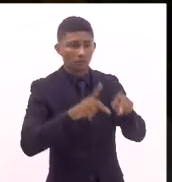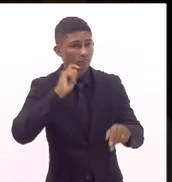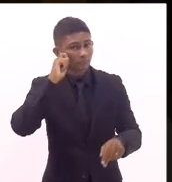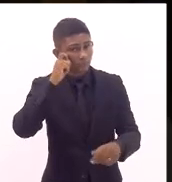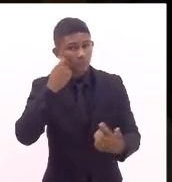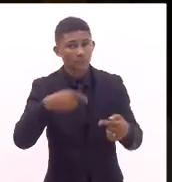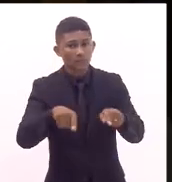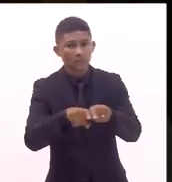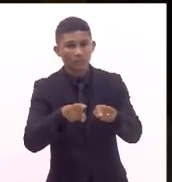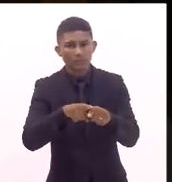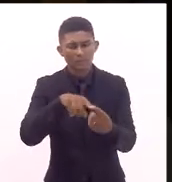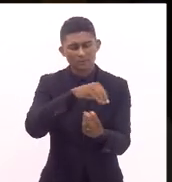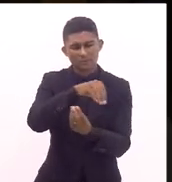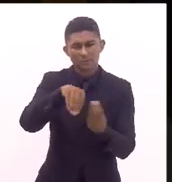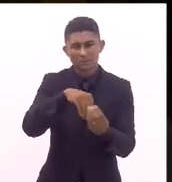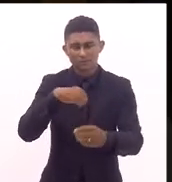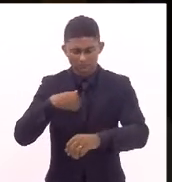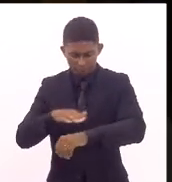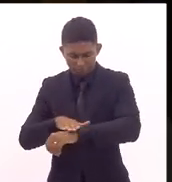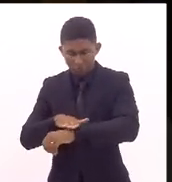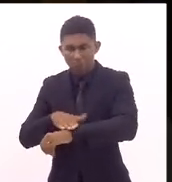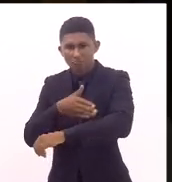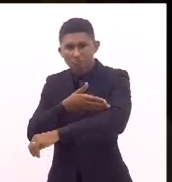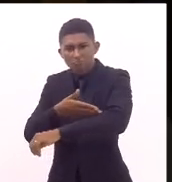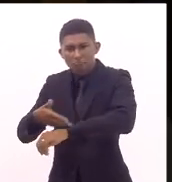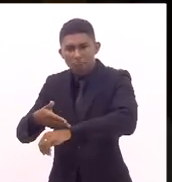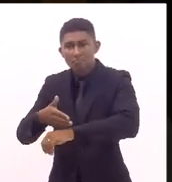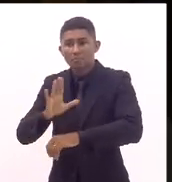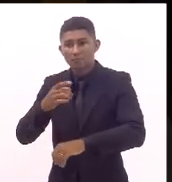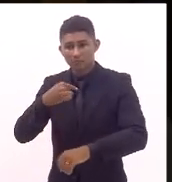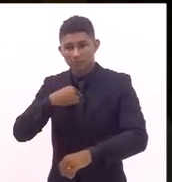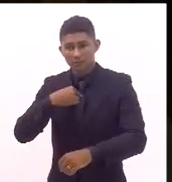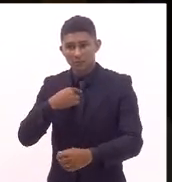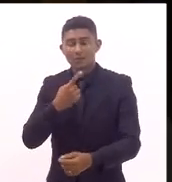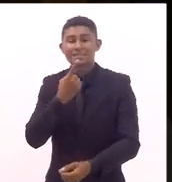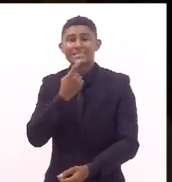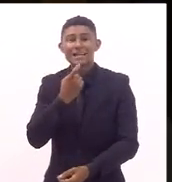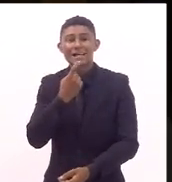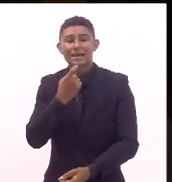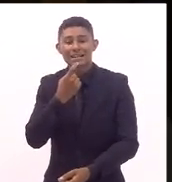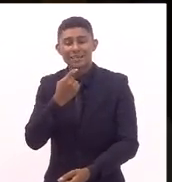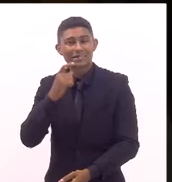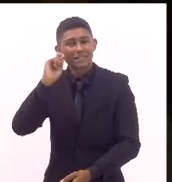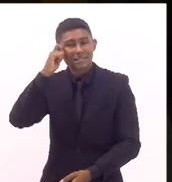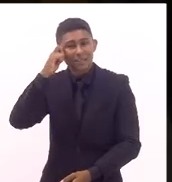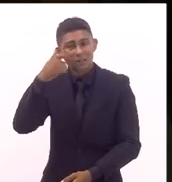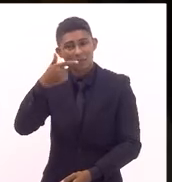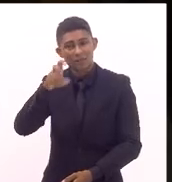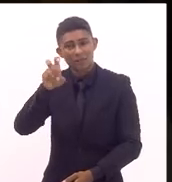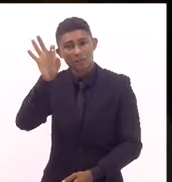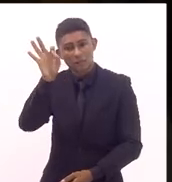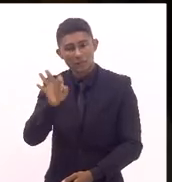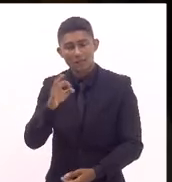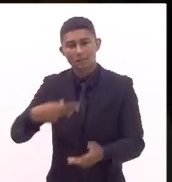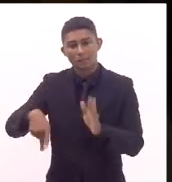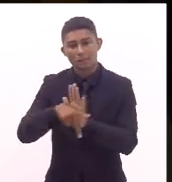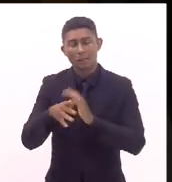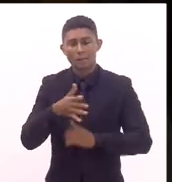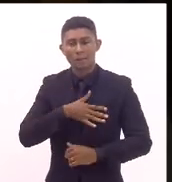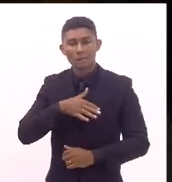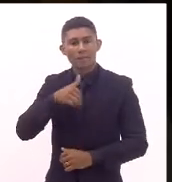apesar da minha pele branquinha Eu tenho 25 porcento de sangue negro autêntico da minha avó materna